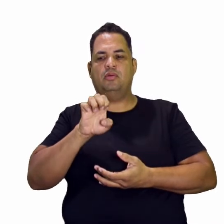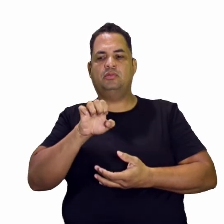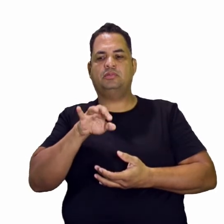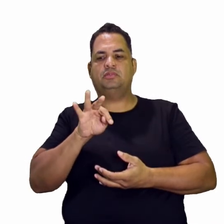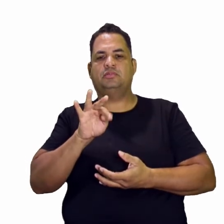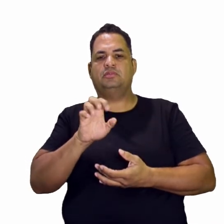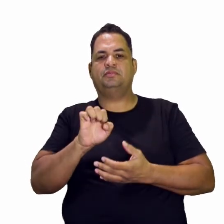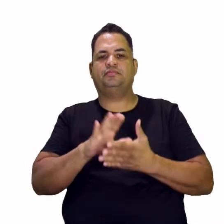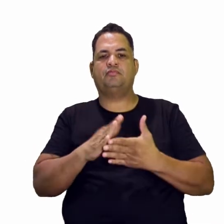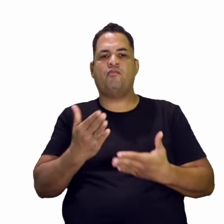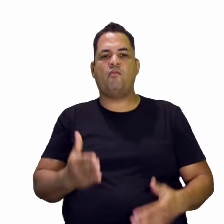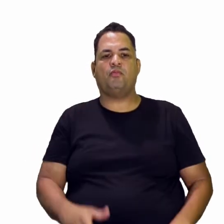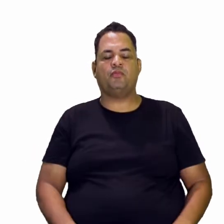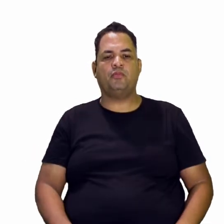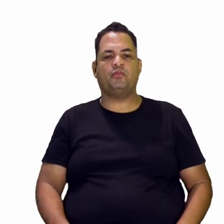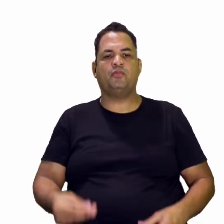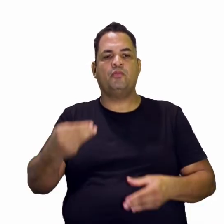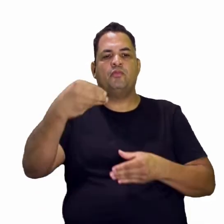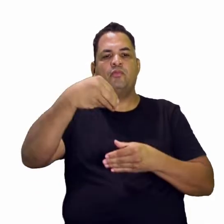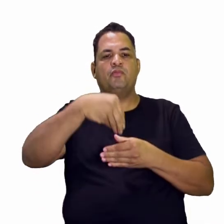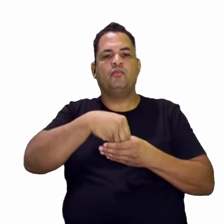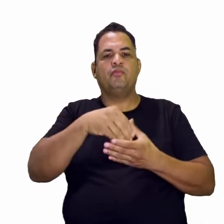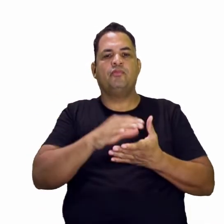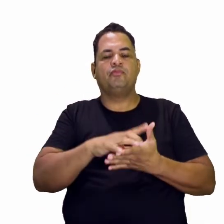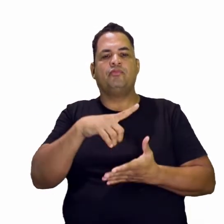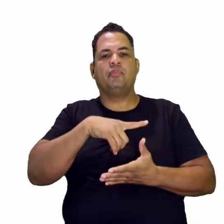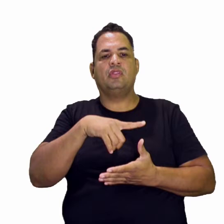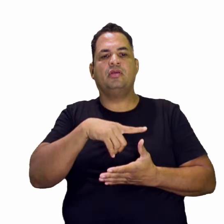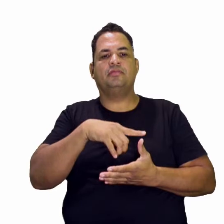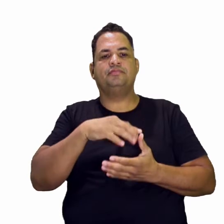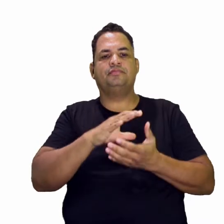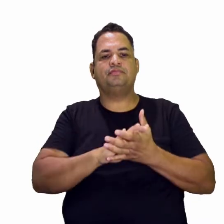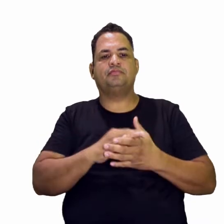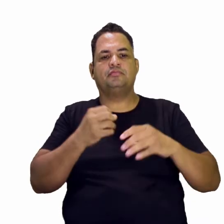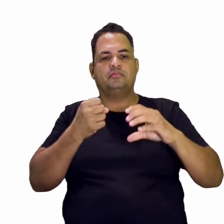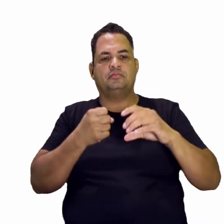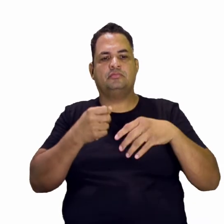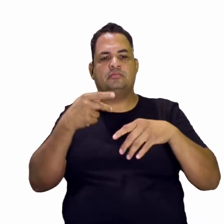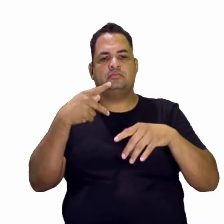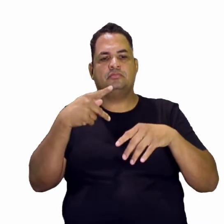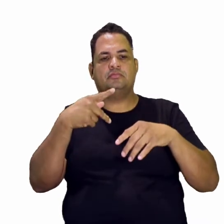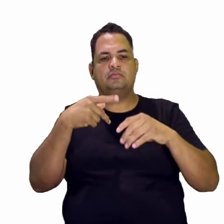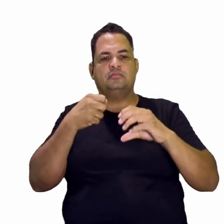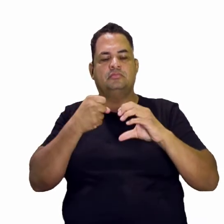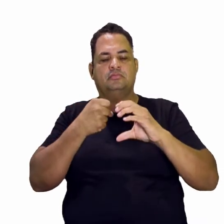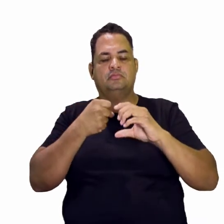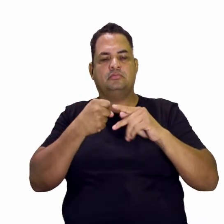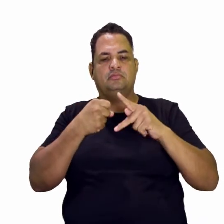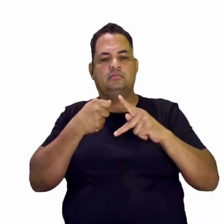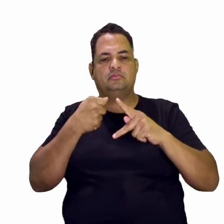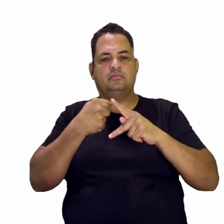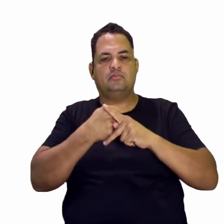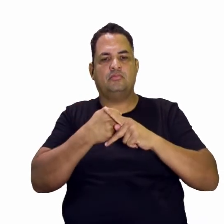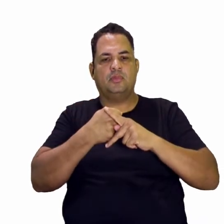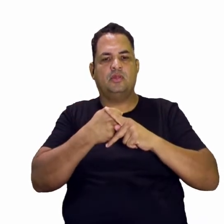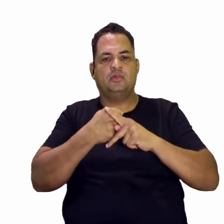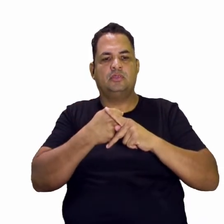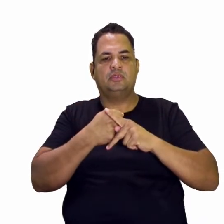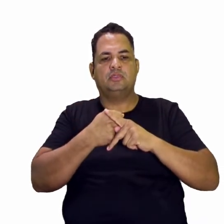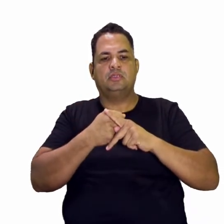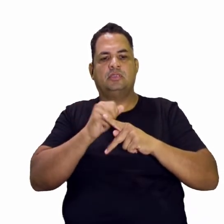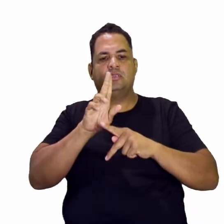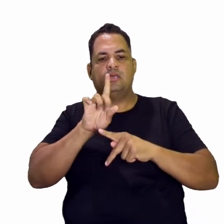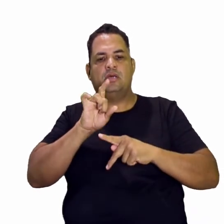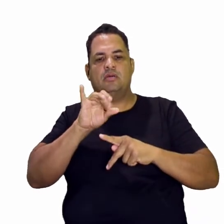eucariontes. Vamos lá, então? Dentro dessa classificação, nós vamos ter os protozoários e as algas protistas.